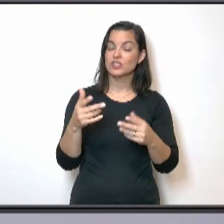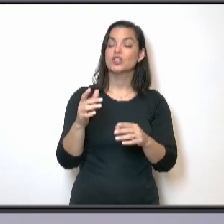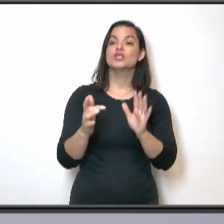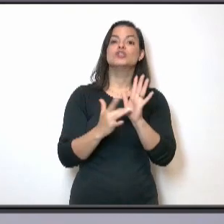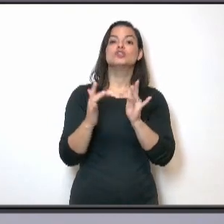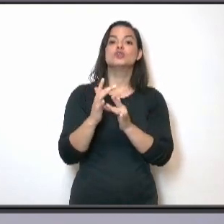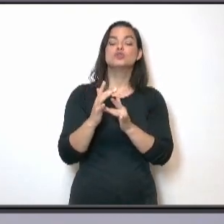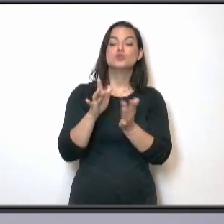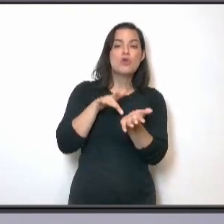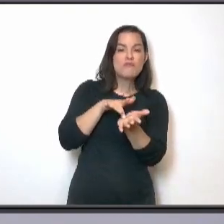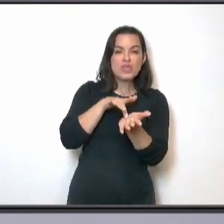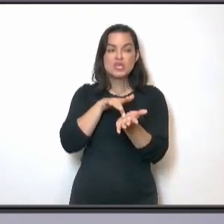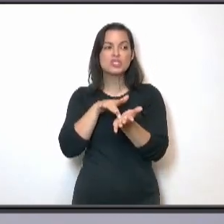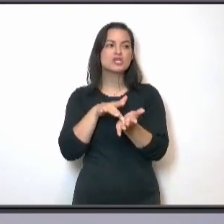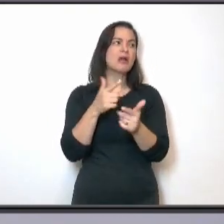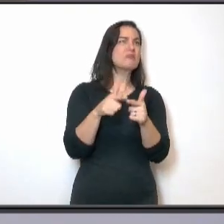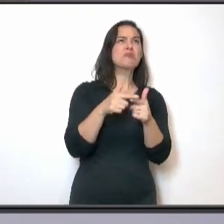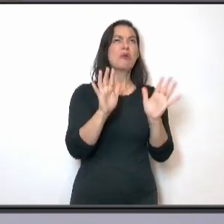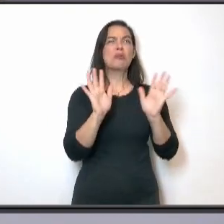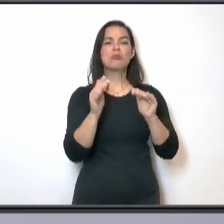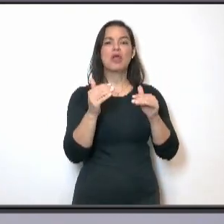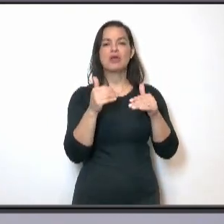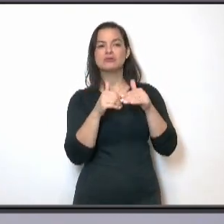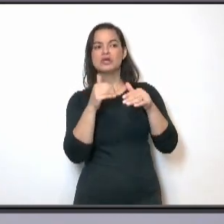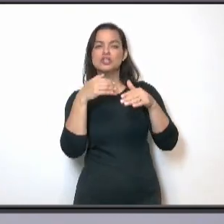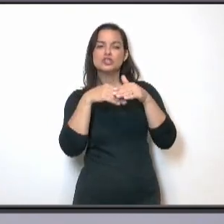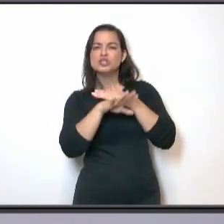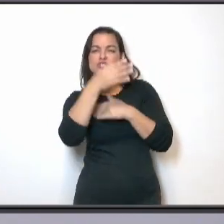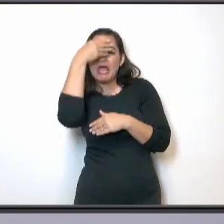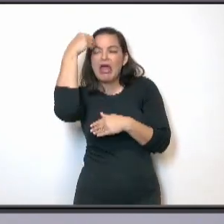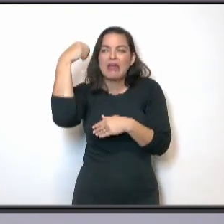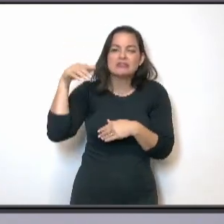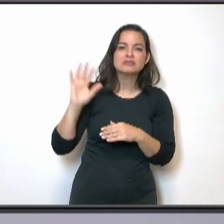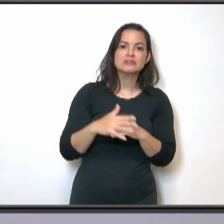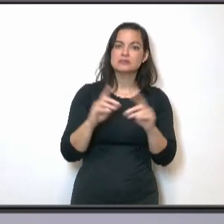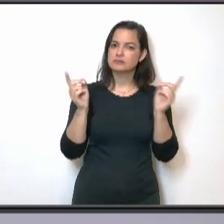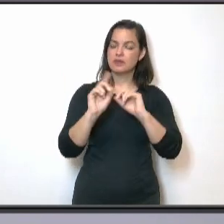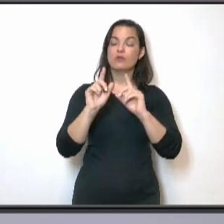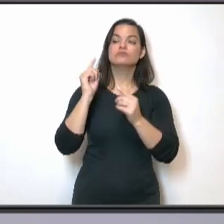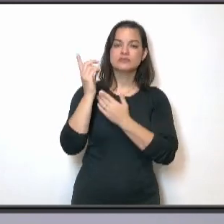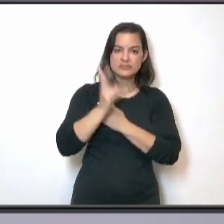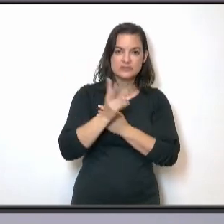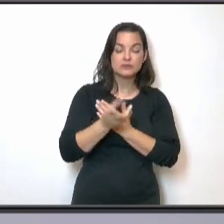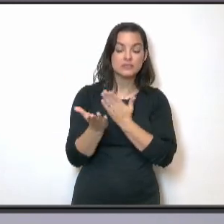o problema não existe. Ele não joga as situações para debaixo do tapete. Ele trata conosco, mas não para nos ferir,